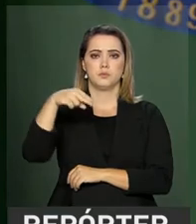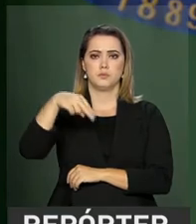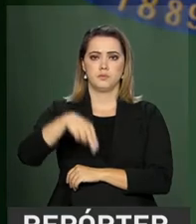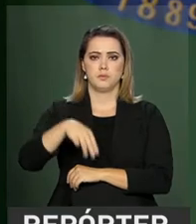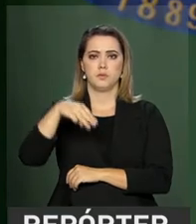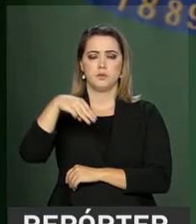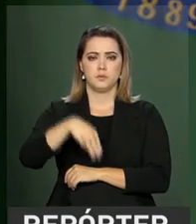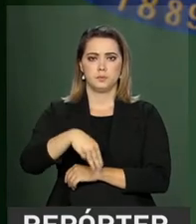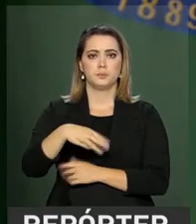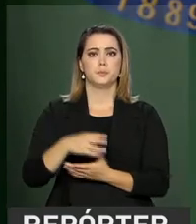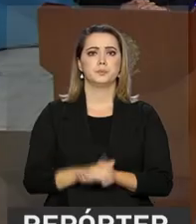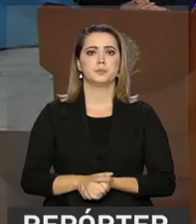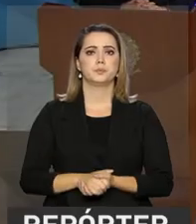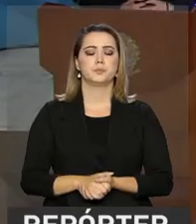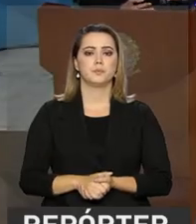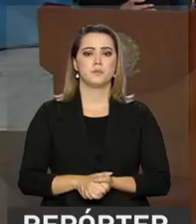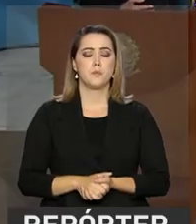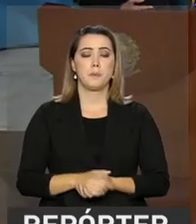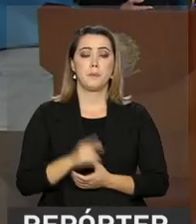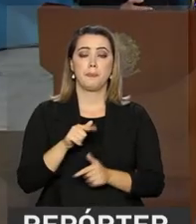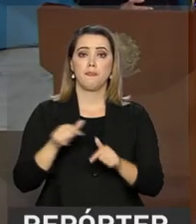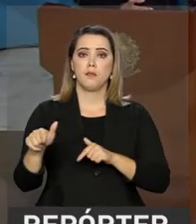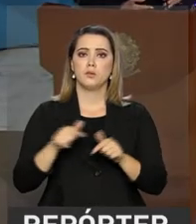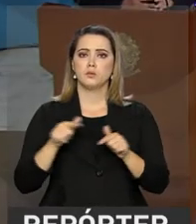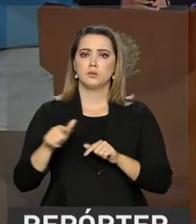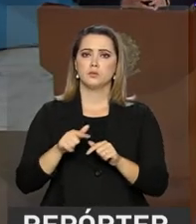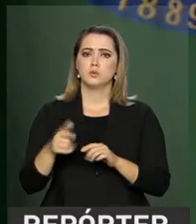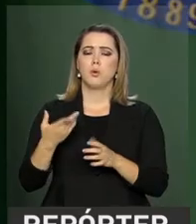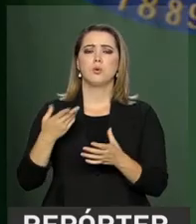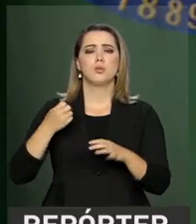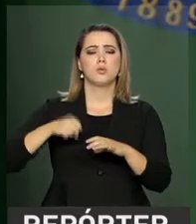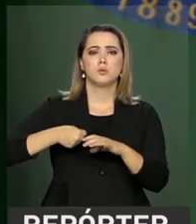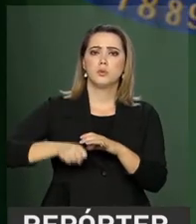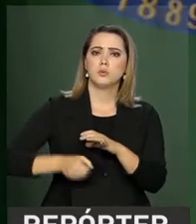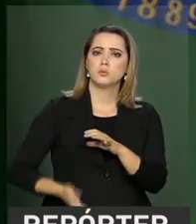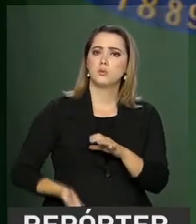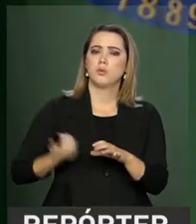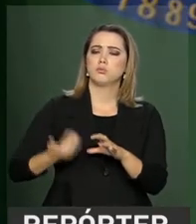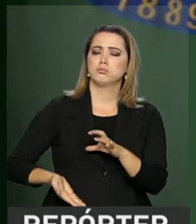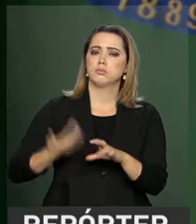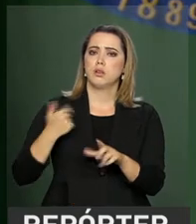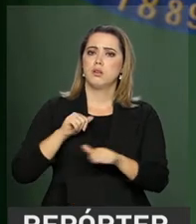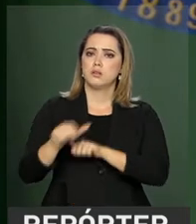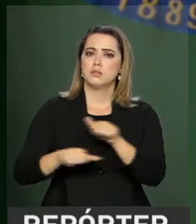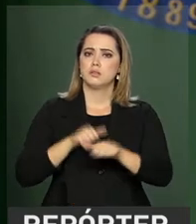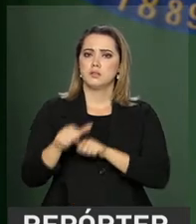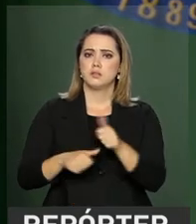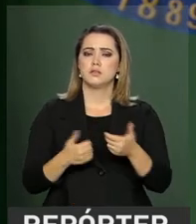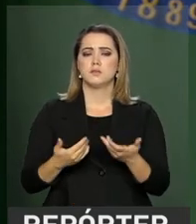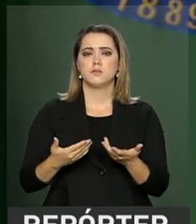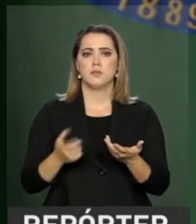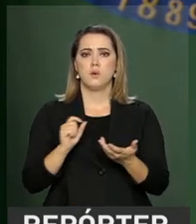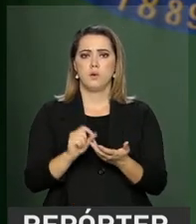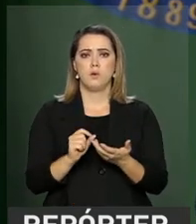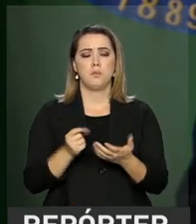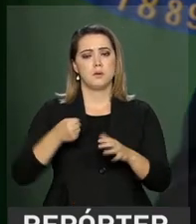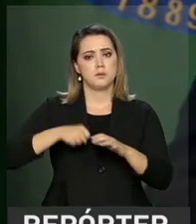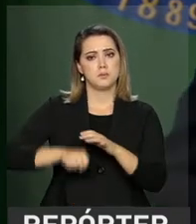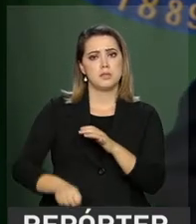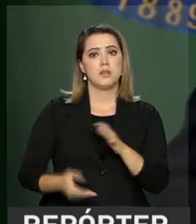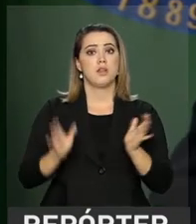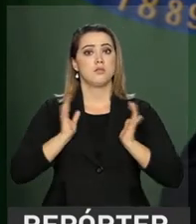nacional de mineração a atividade mineradora transforma os recursos minerais e